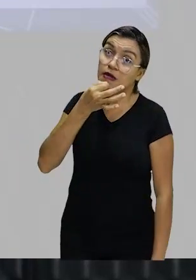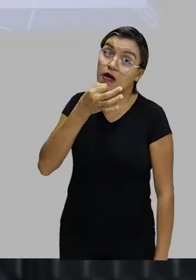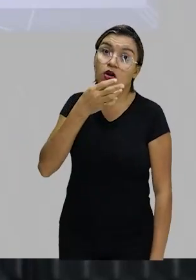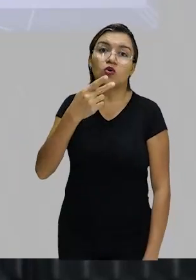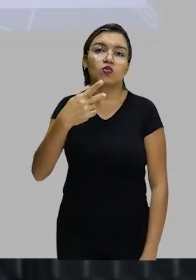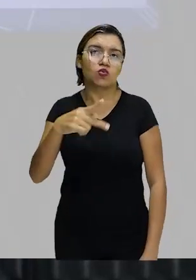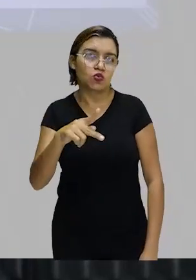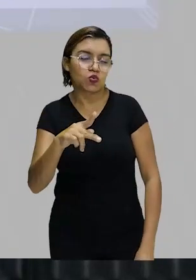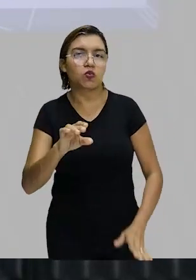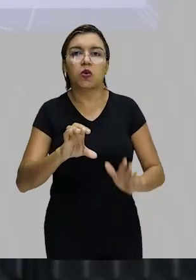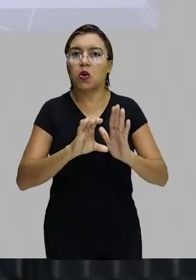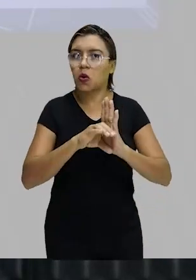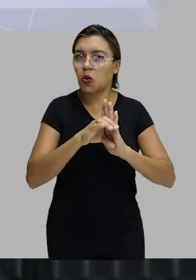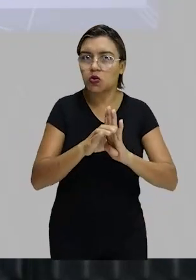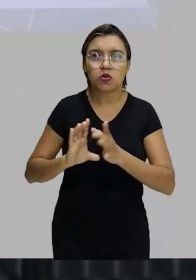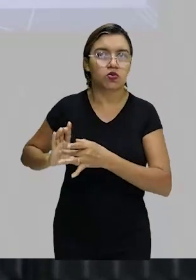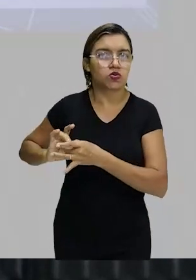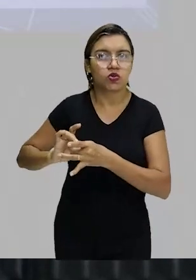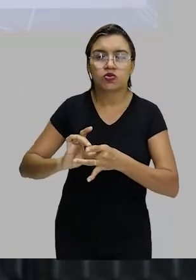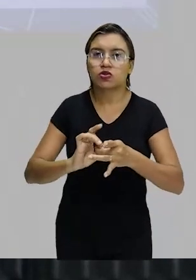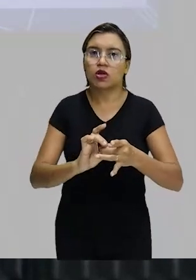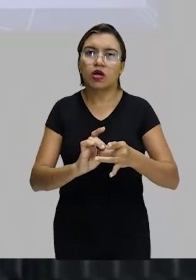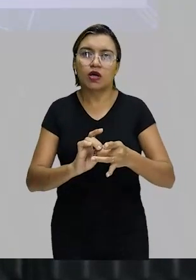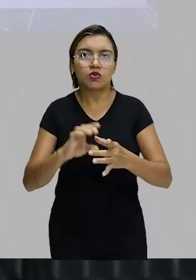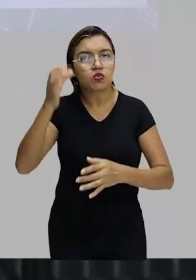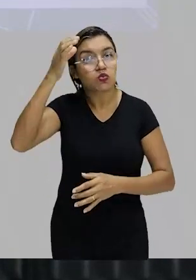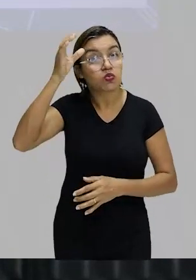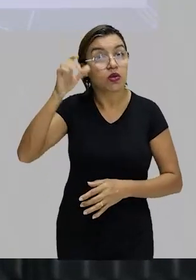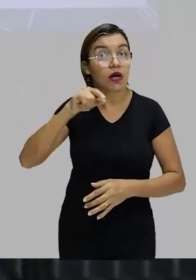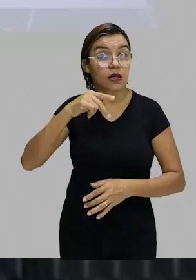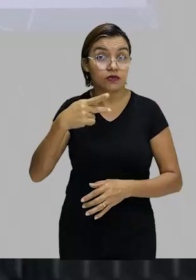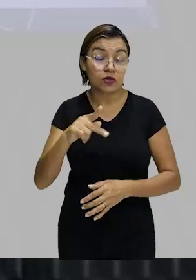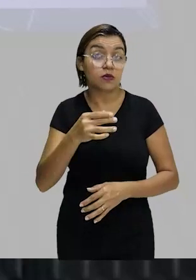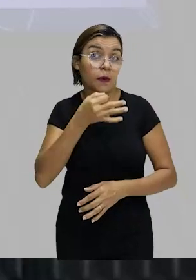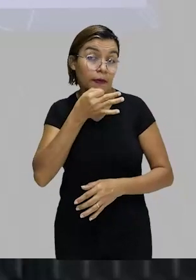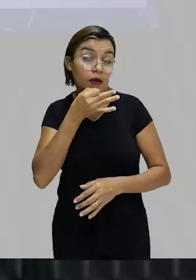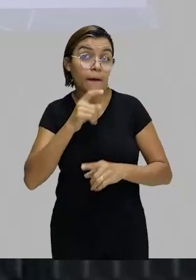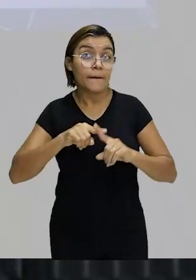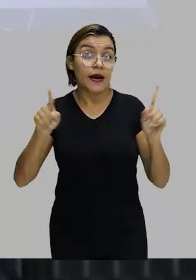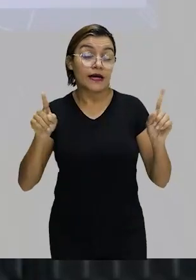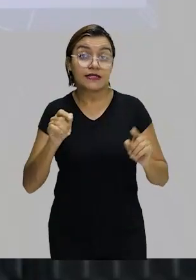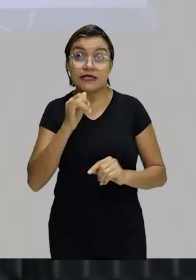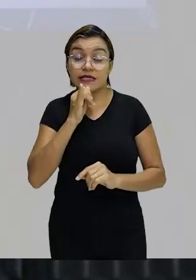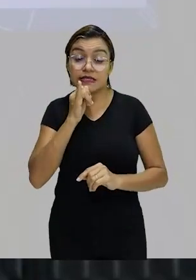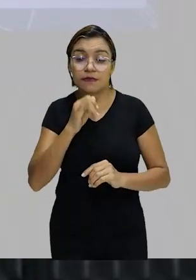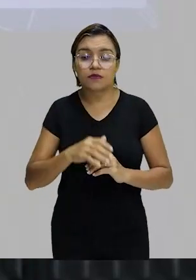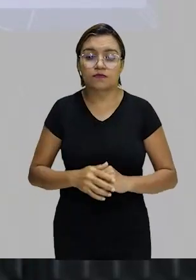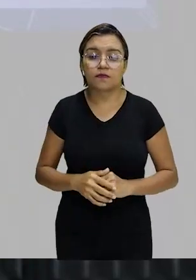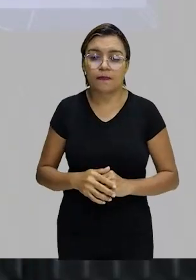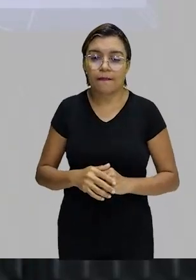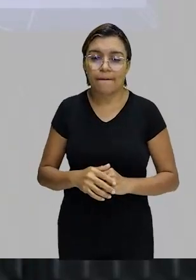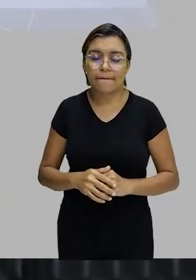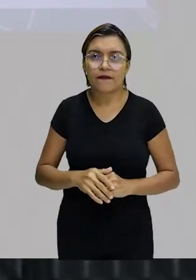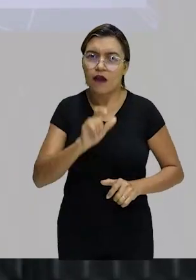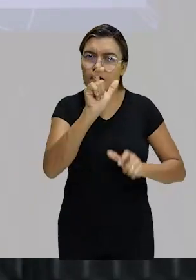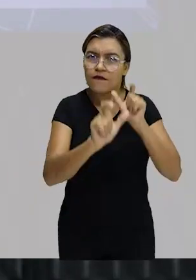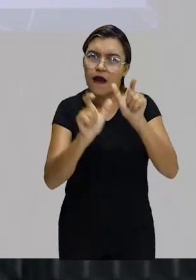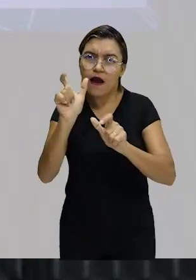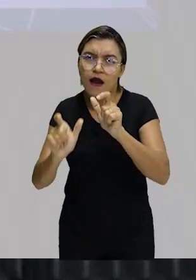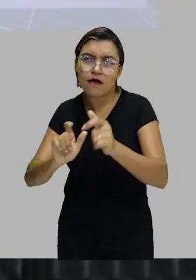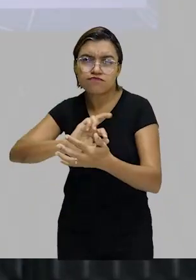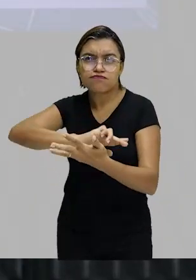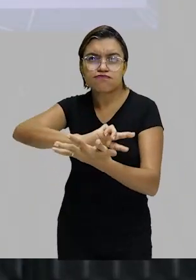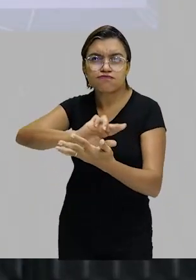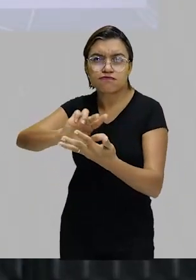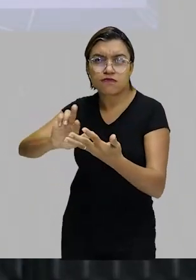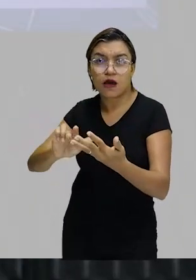seus contextos sociais, culturais, econômicos e etc. Mas quando você se depara com a diversidade oferecida pela